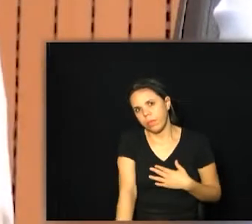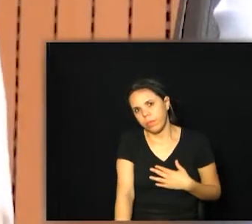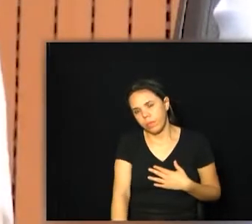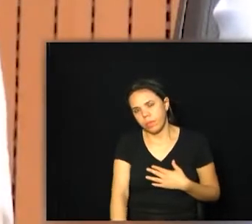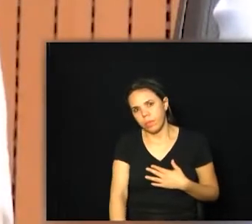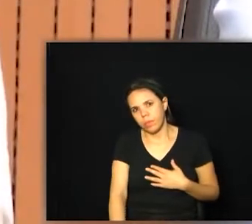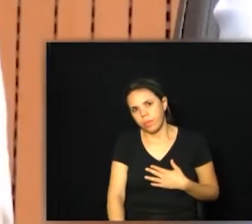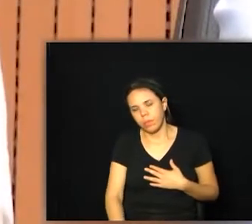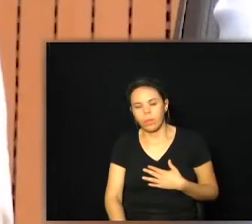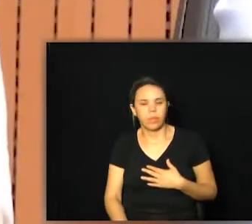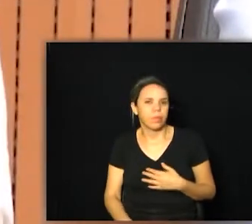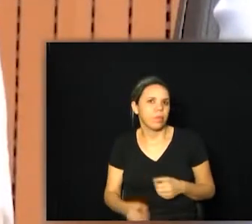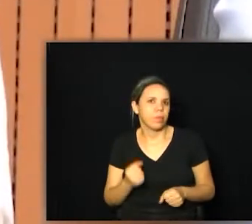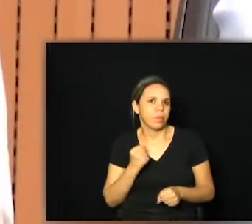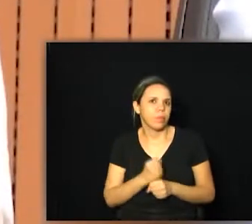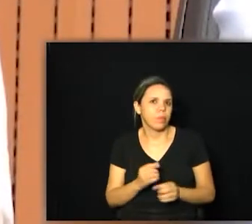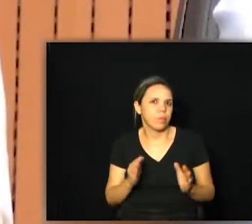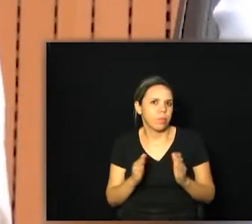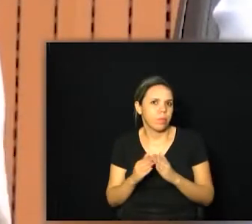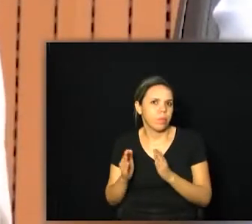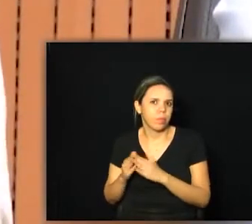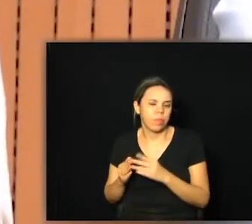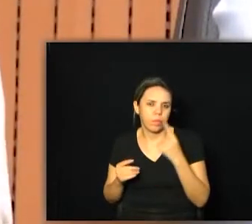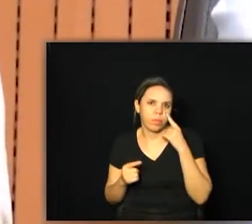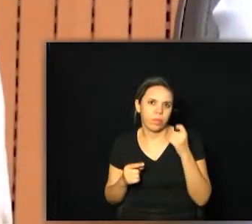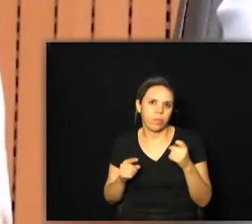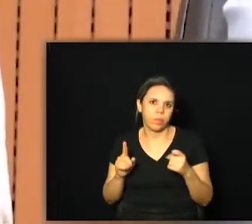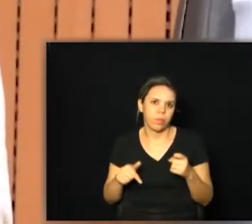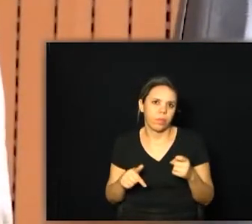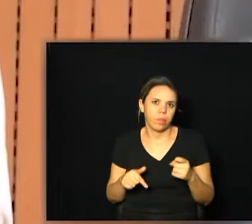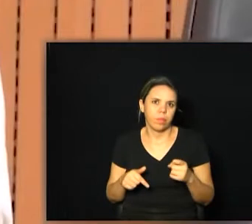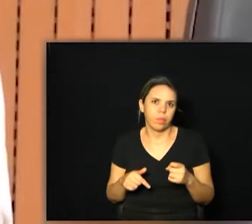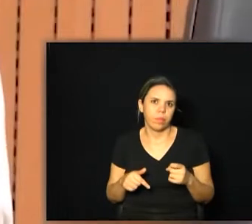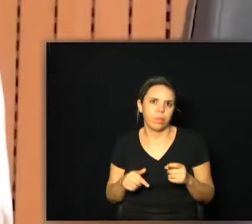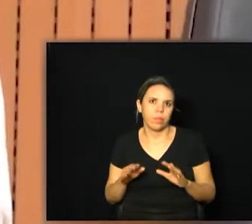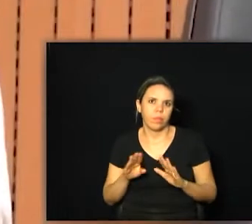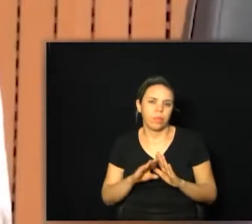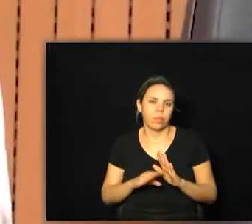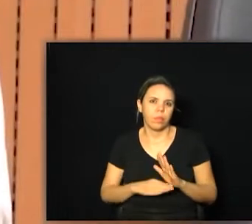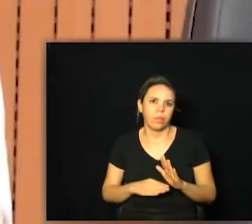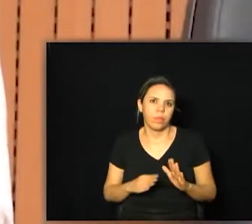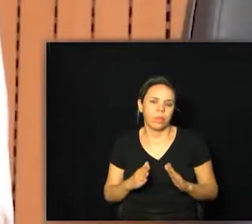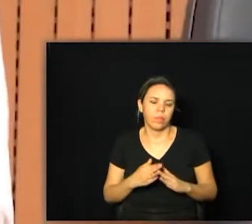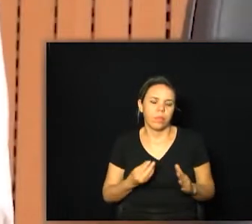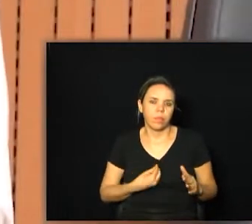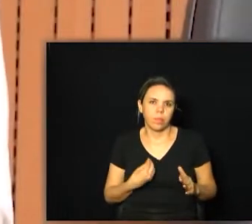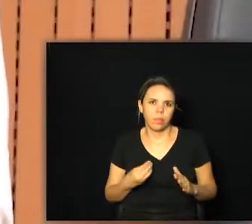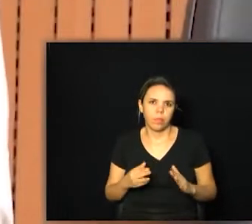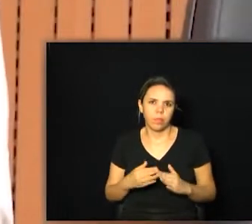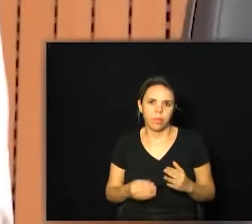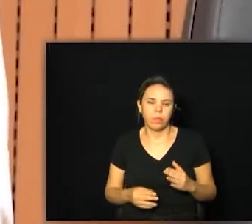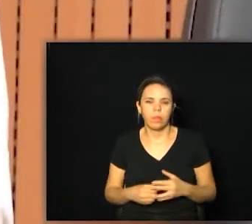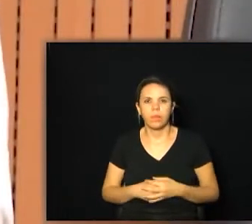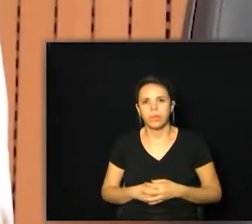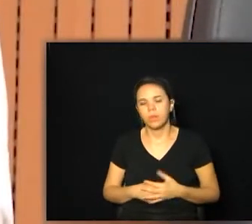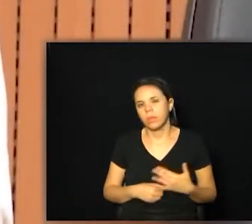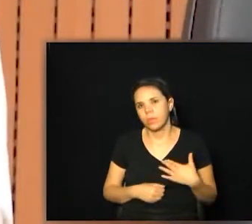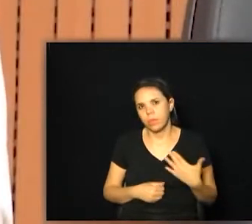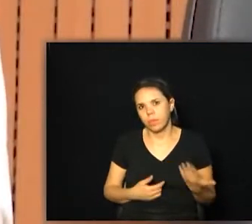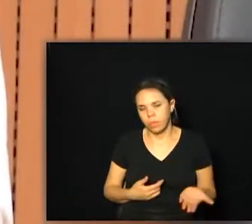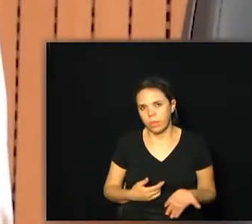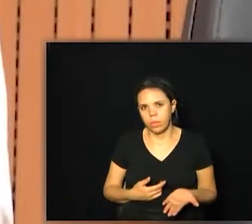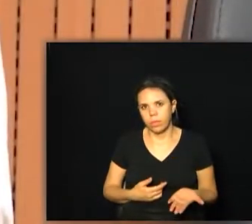os empreendimentos habitacionais de interesses sociais seriam aqueles do programa Minha Casa Minha Vida, para dizendo